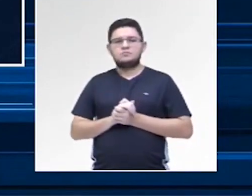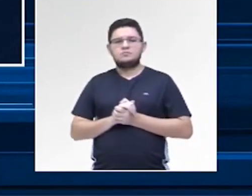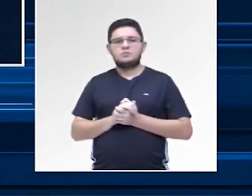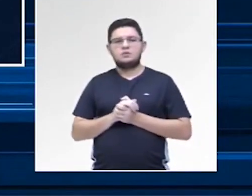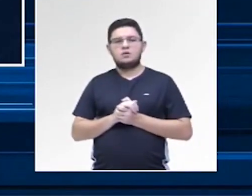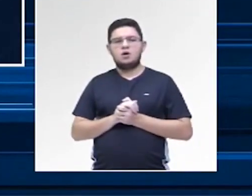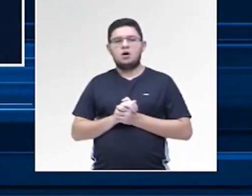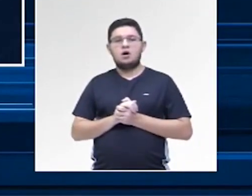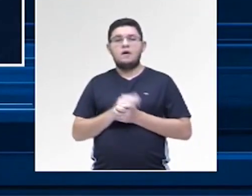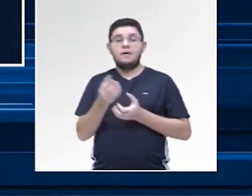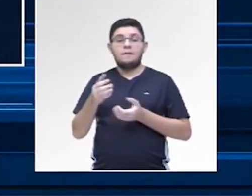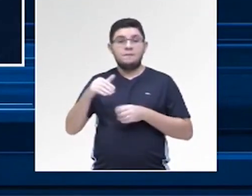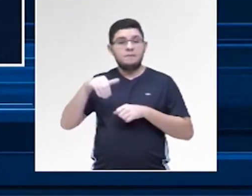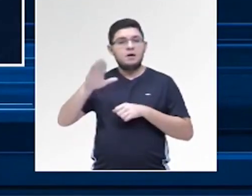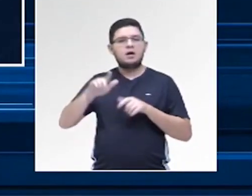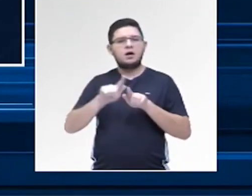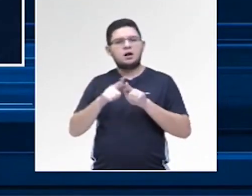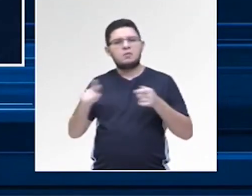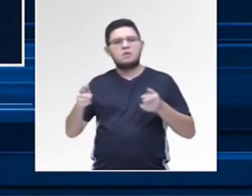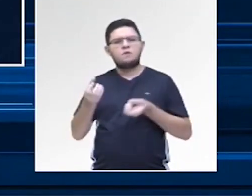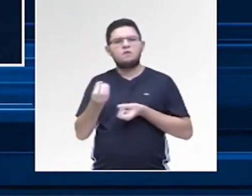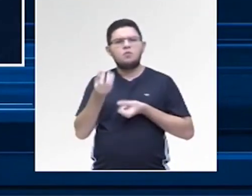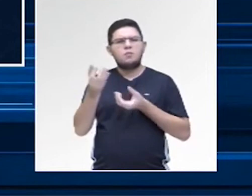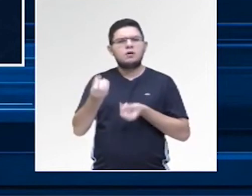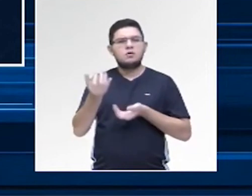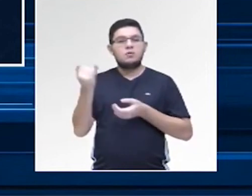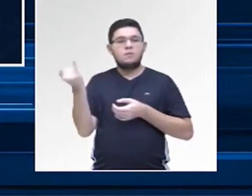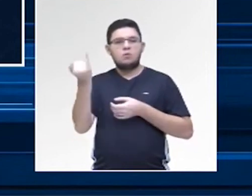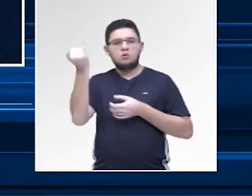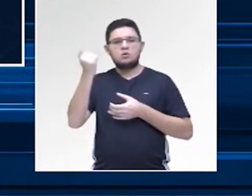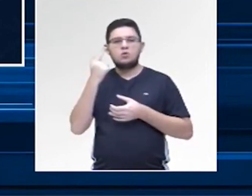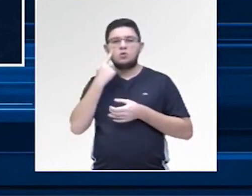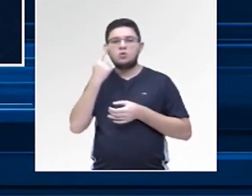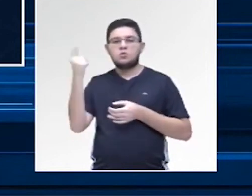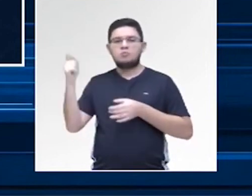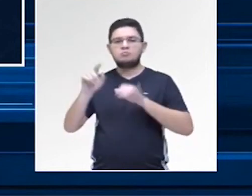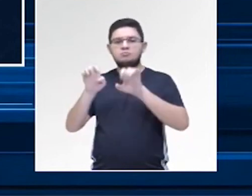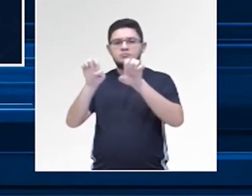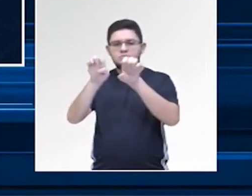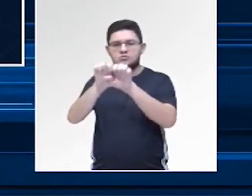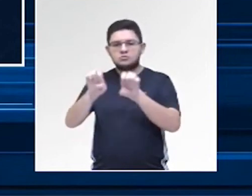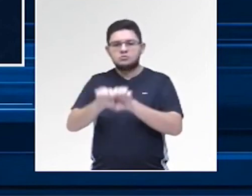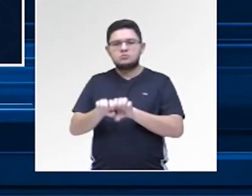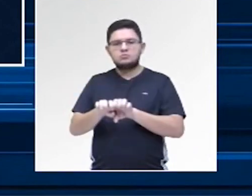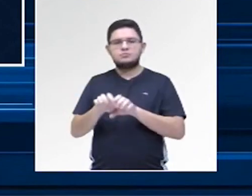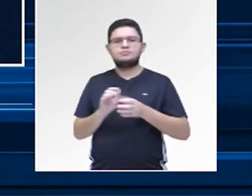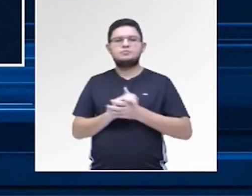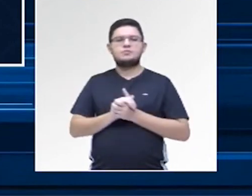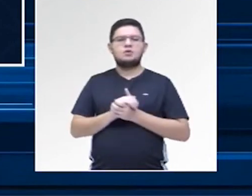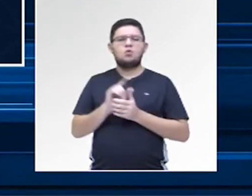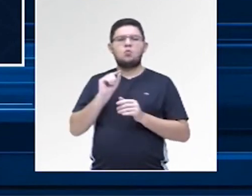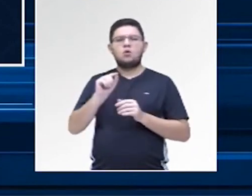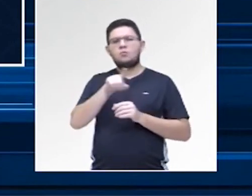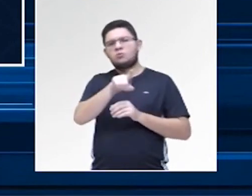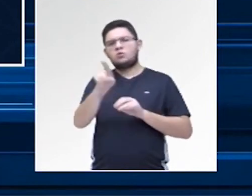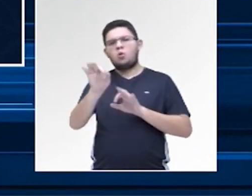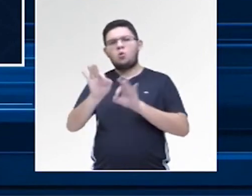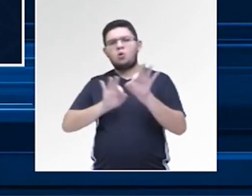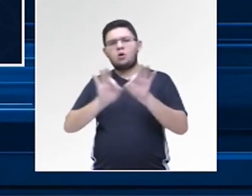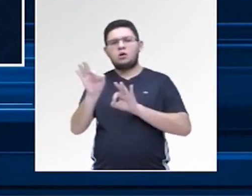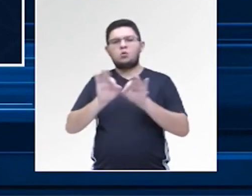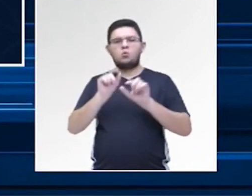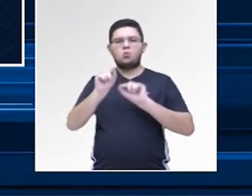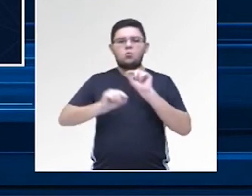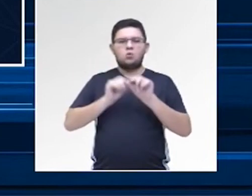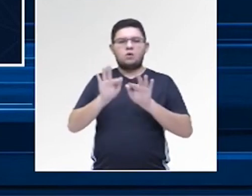informações aí importantes. E agora nós estamos vendo a estrutura. A estrutura para que vocês possam organizar todas as partes